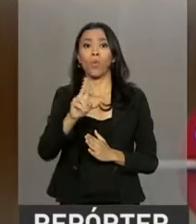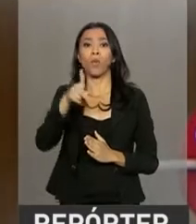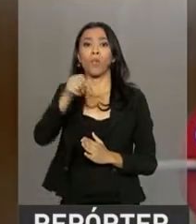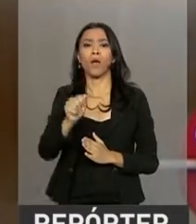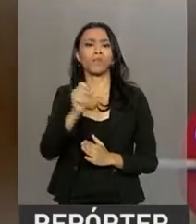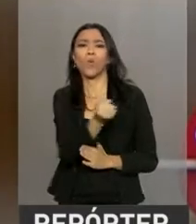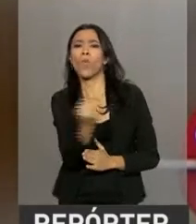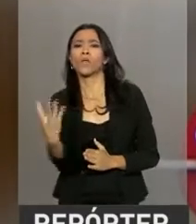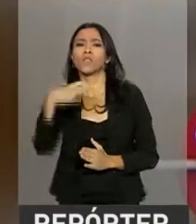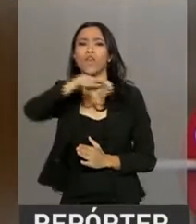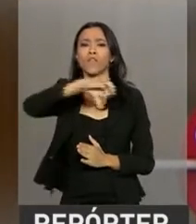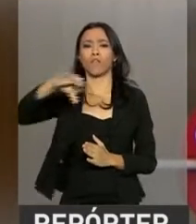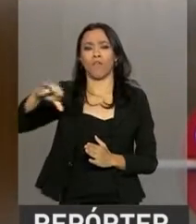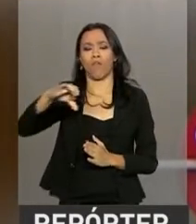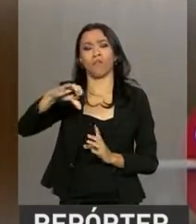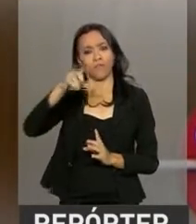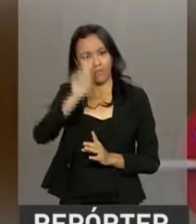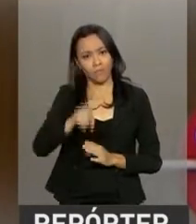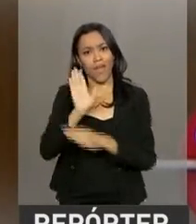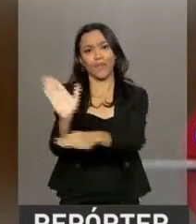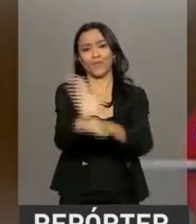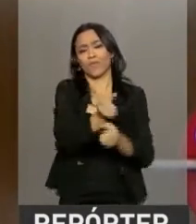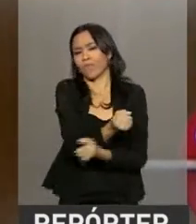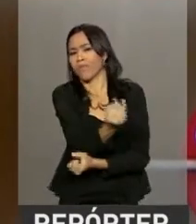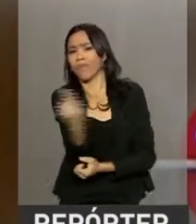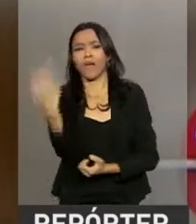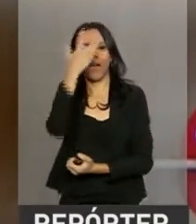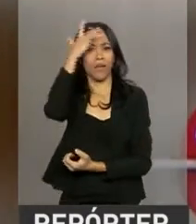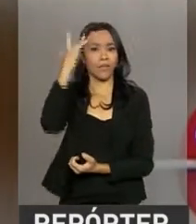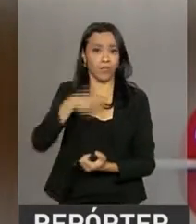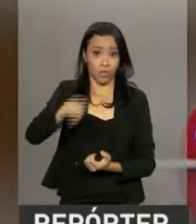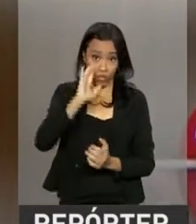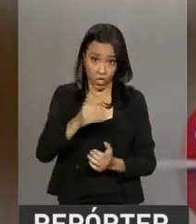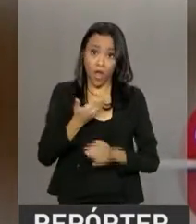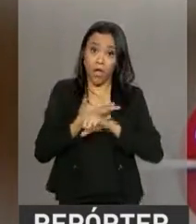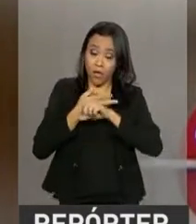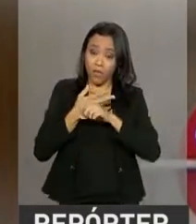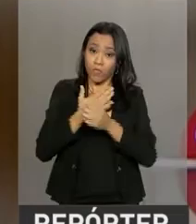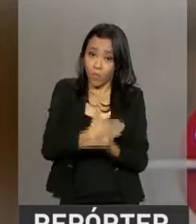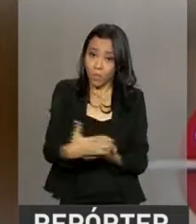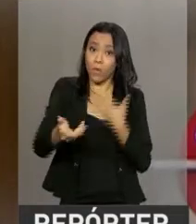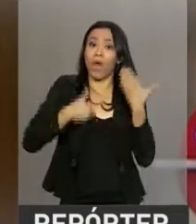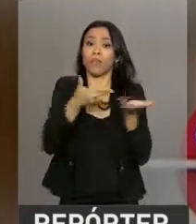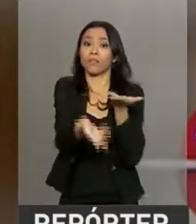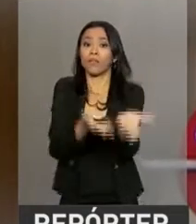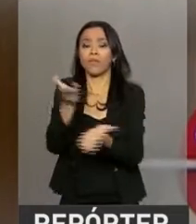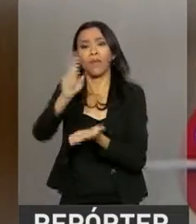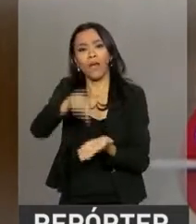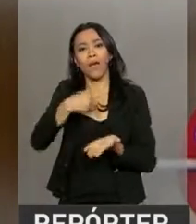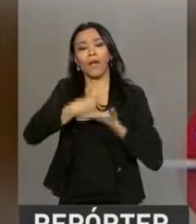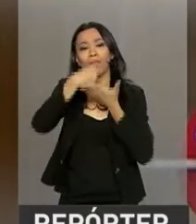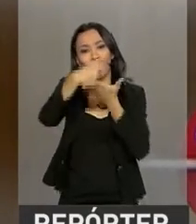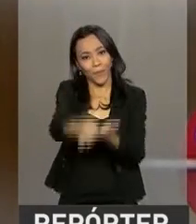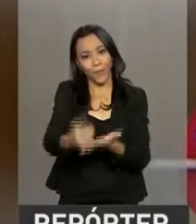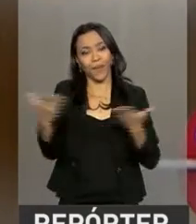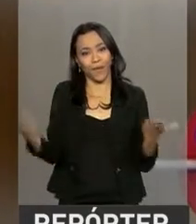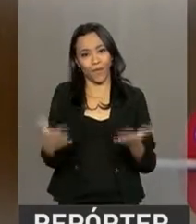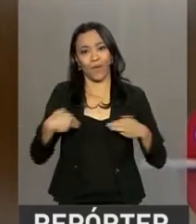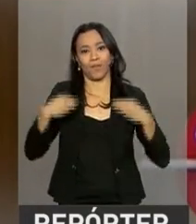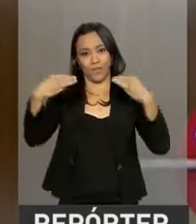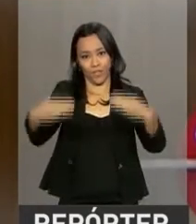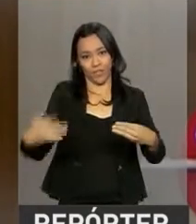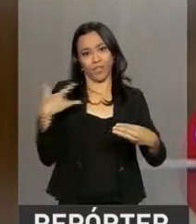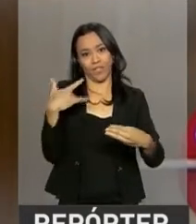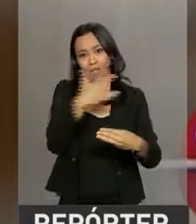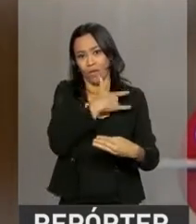roupas para que atendem a milhares de brasileiros já estão atendendo e continuaram agora o apoio do ministério ao